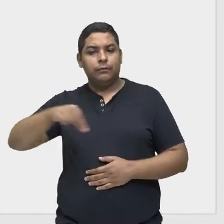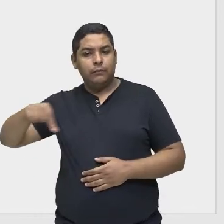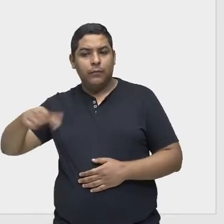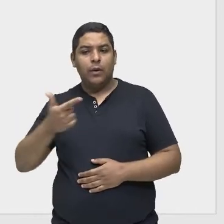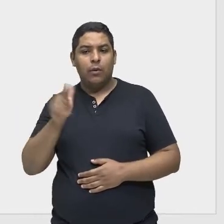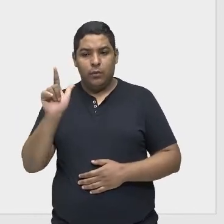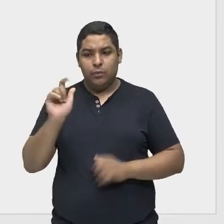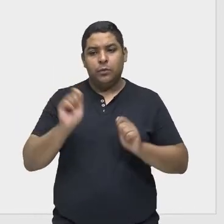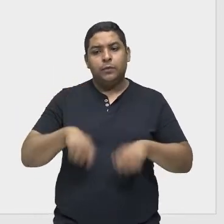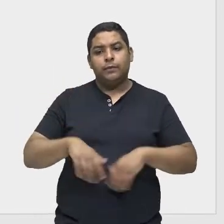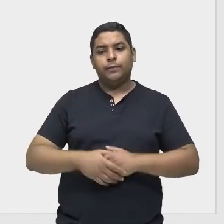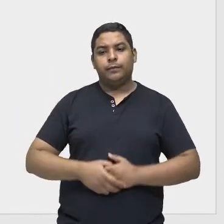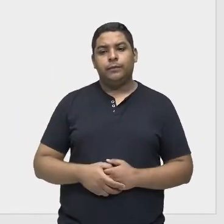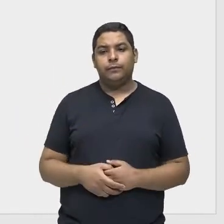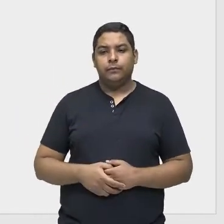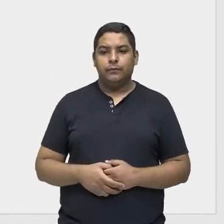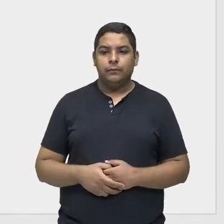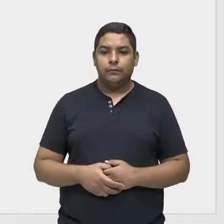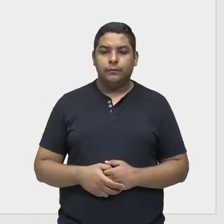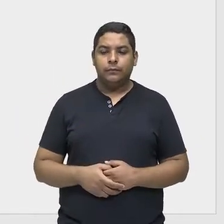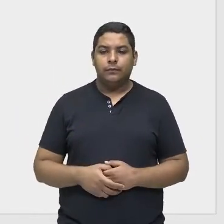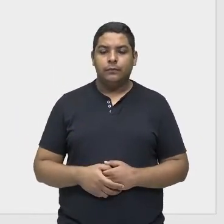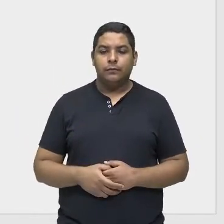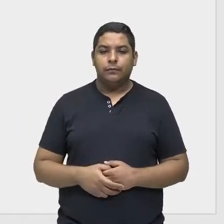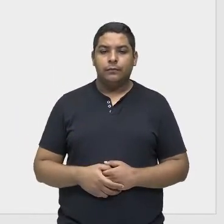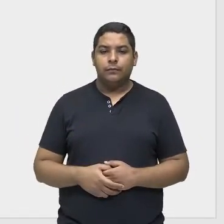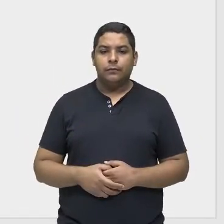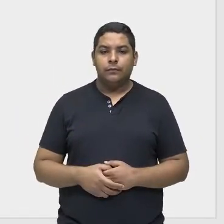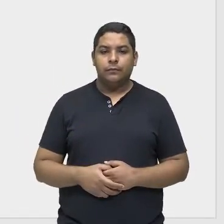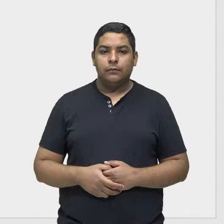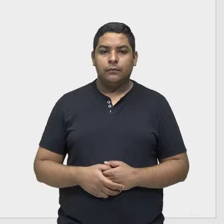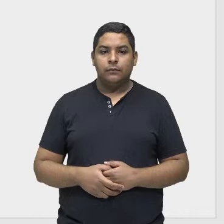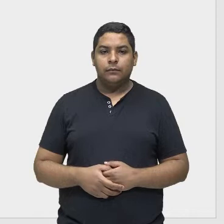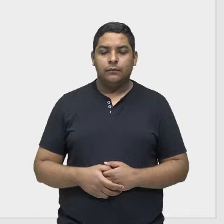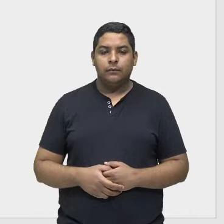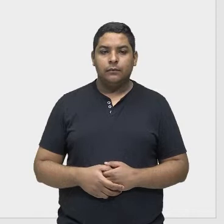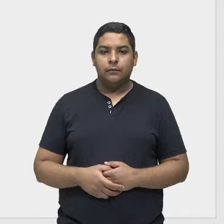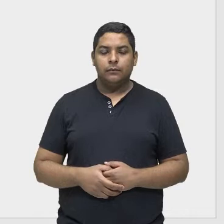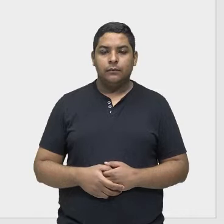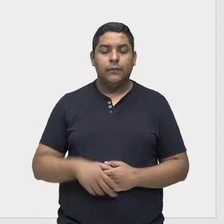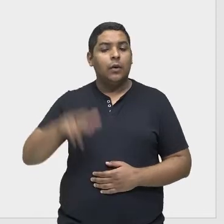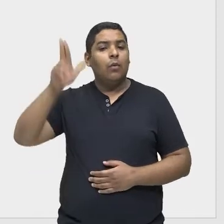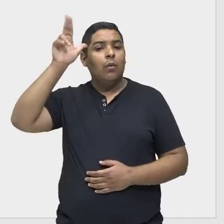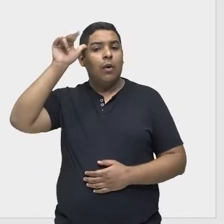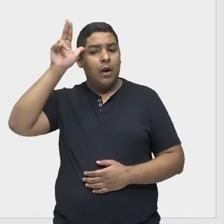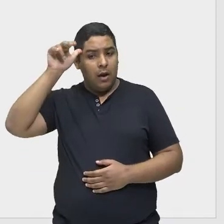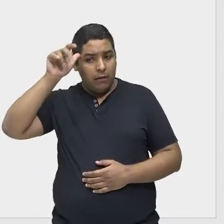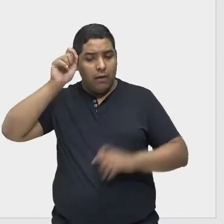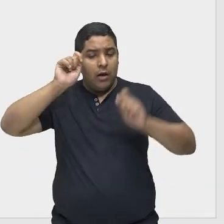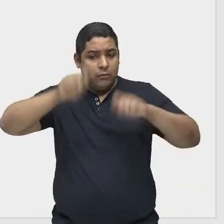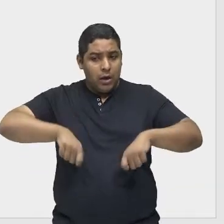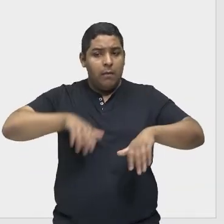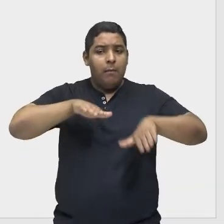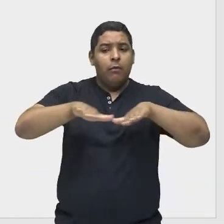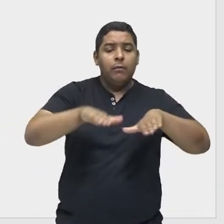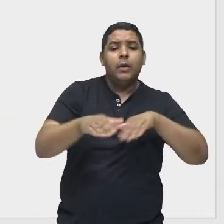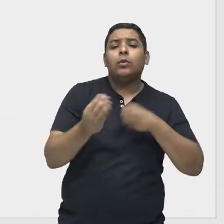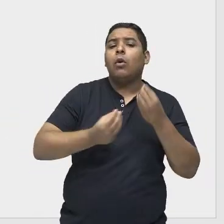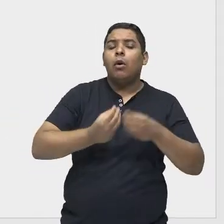ninguém no caminho aqui desta torre na casa A8. Então vamos movimentar ela. Ela pode se movimentar, ó,